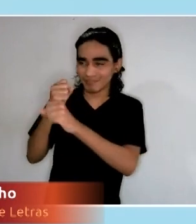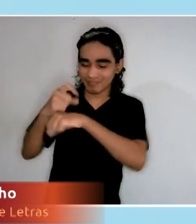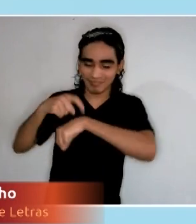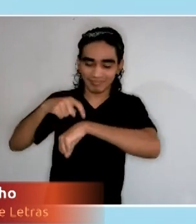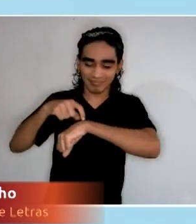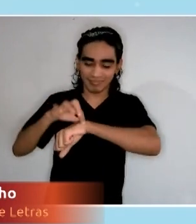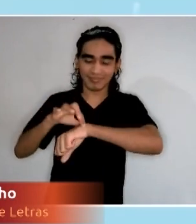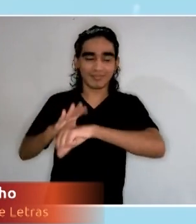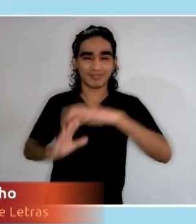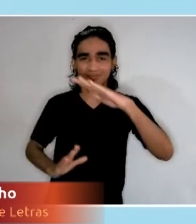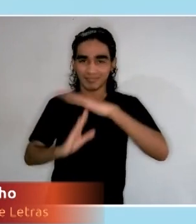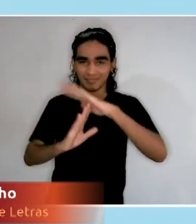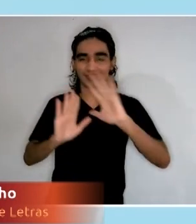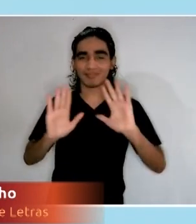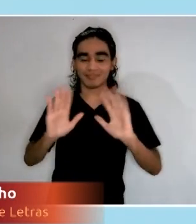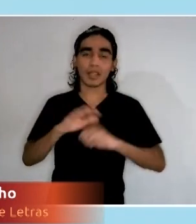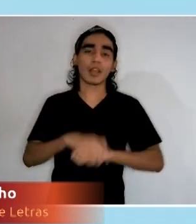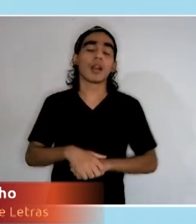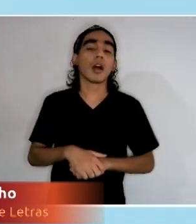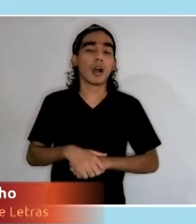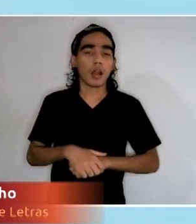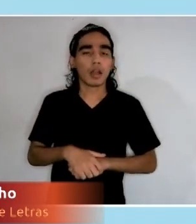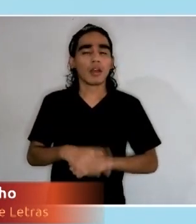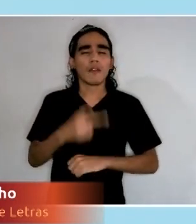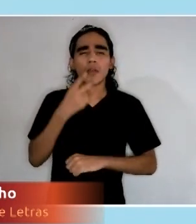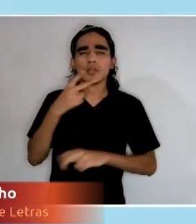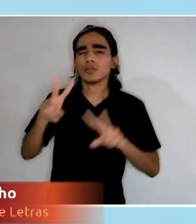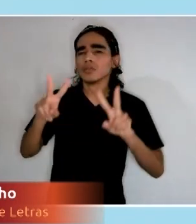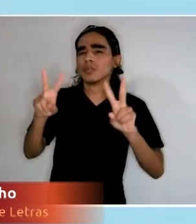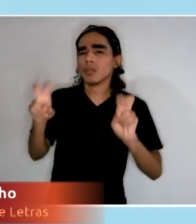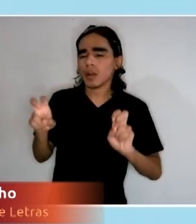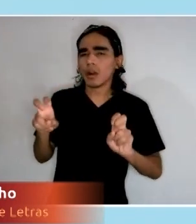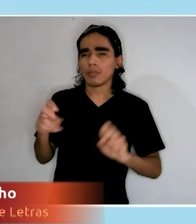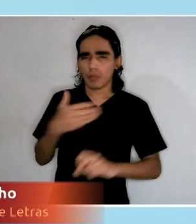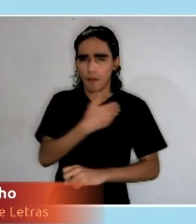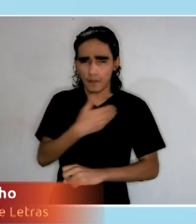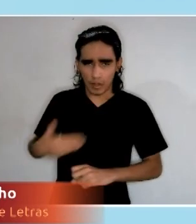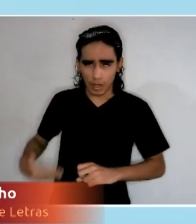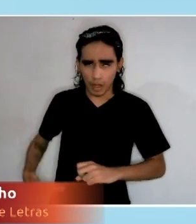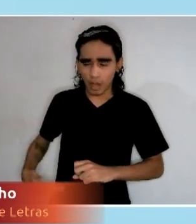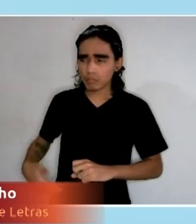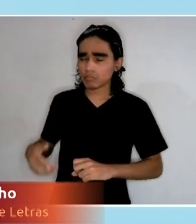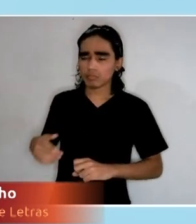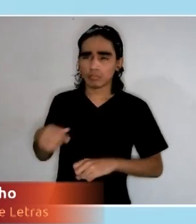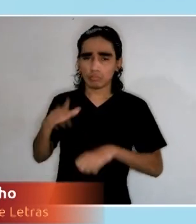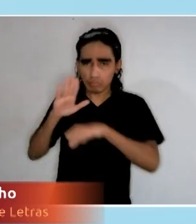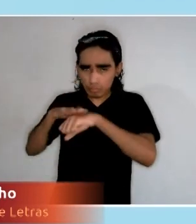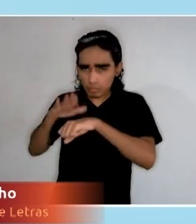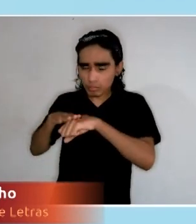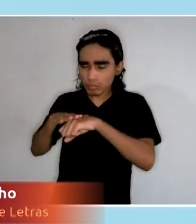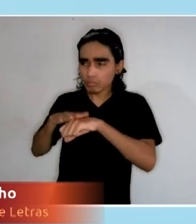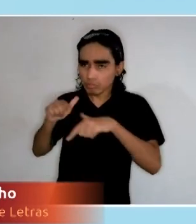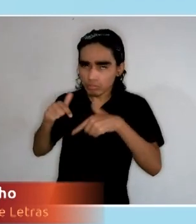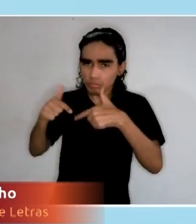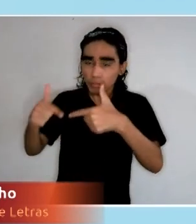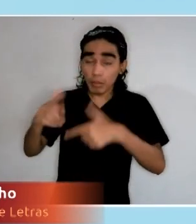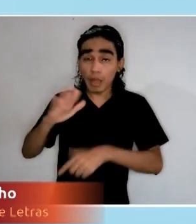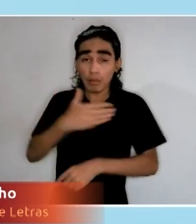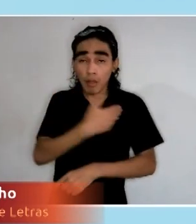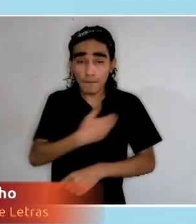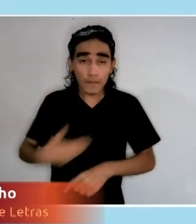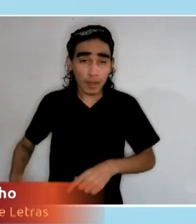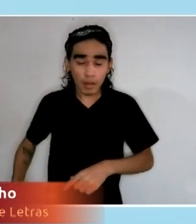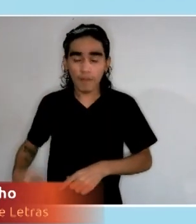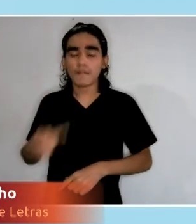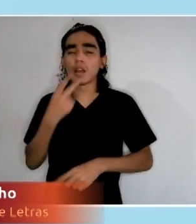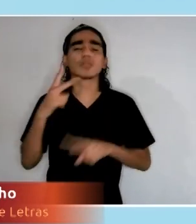não estourar. Você fala do poder público tomar a iniciativa, né? mas quando a gente vê o nosso governo federal falando sobre